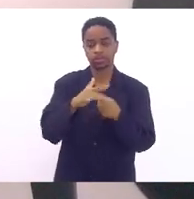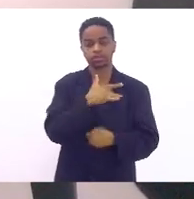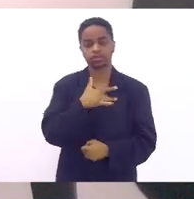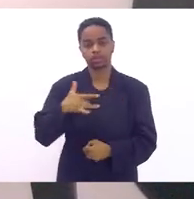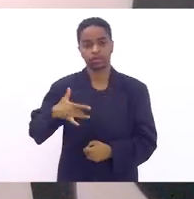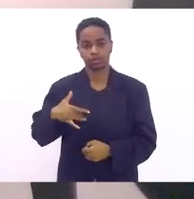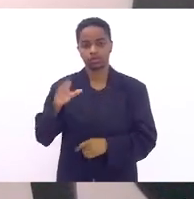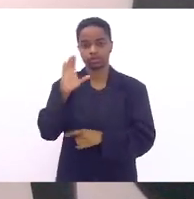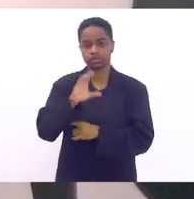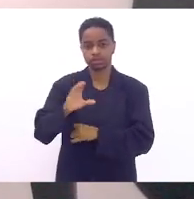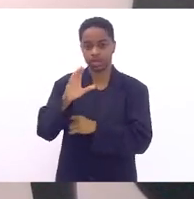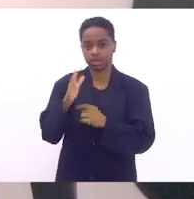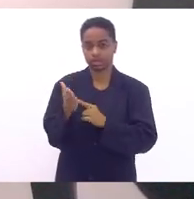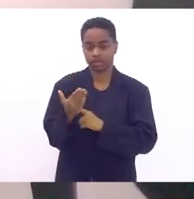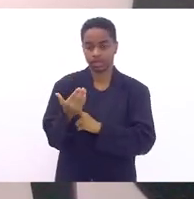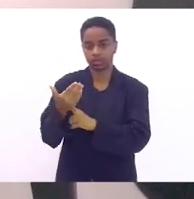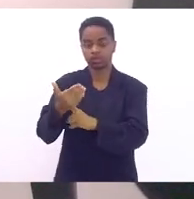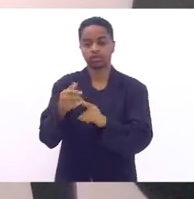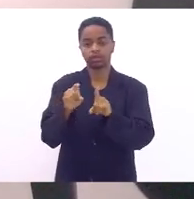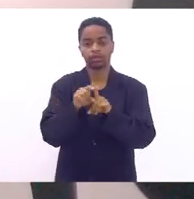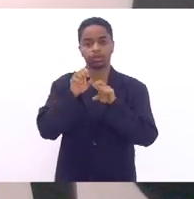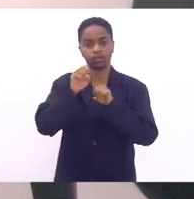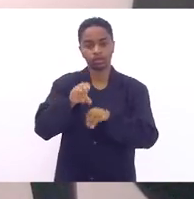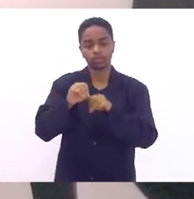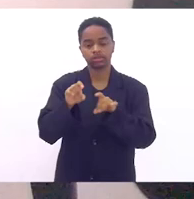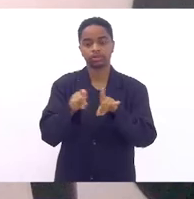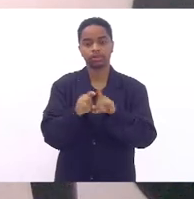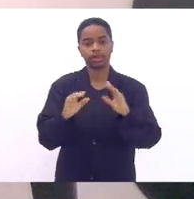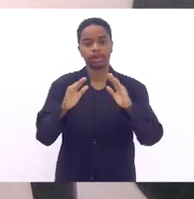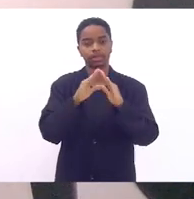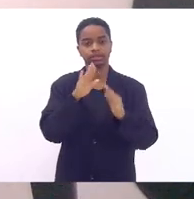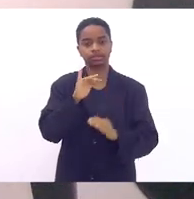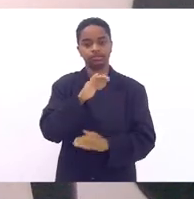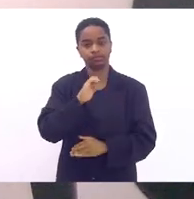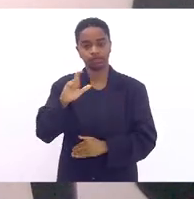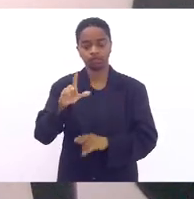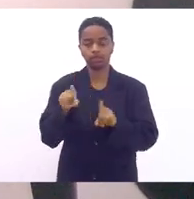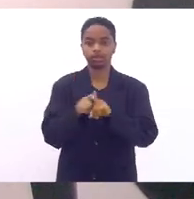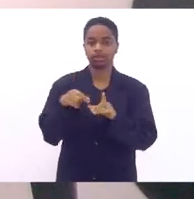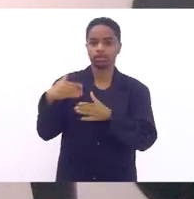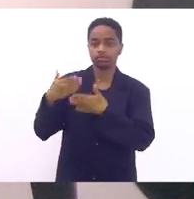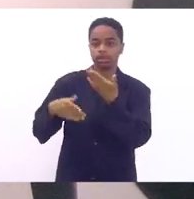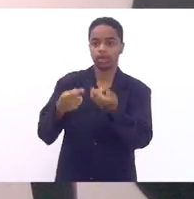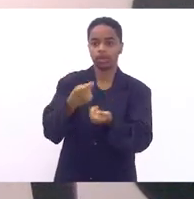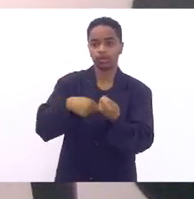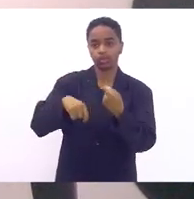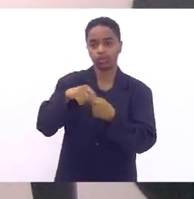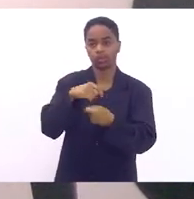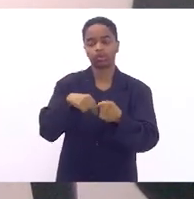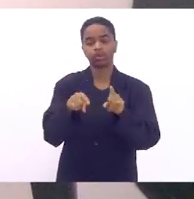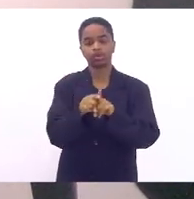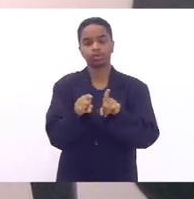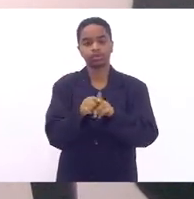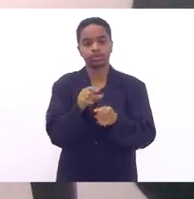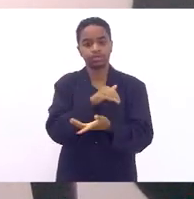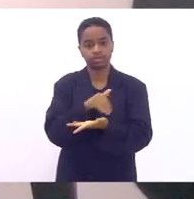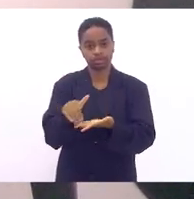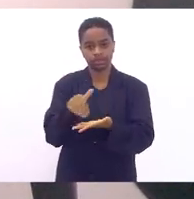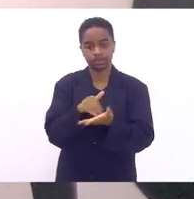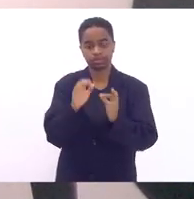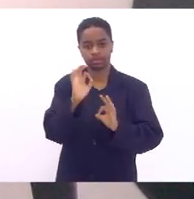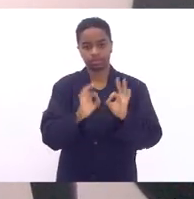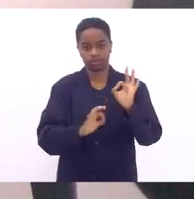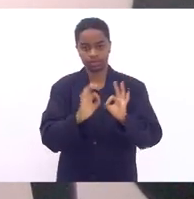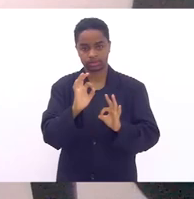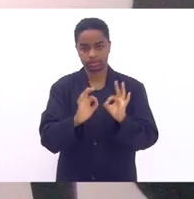a ciência e tecnologia educação a Casa Civil desenvolvimento econômico a própria Secretaria de